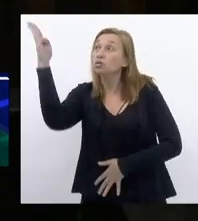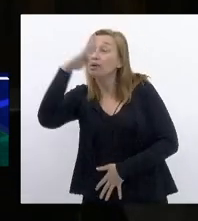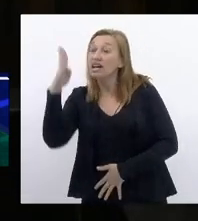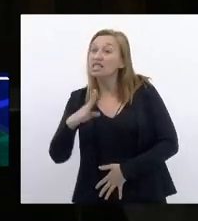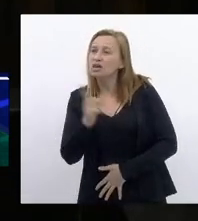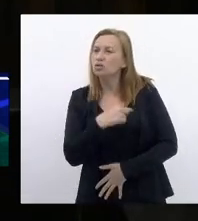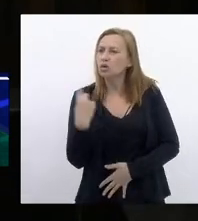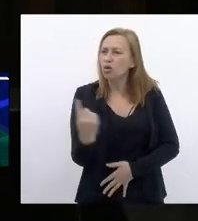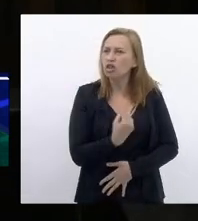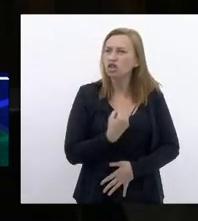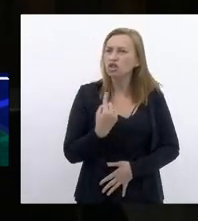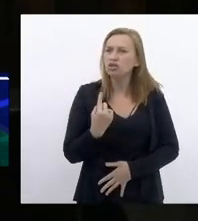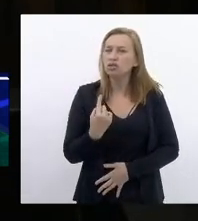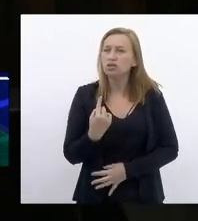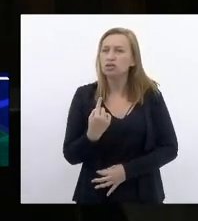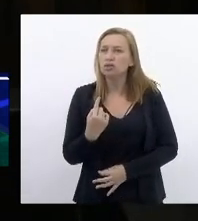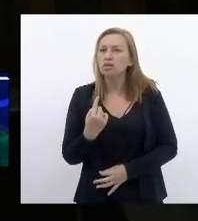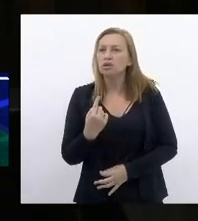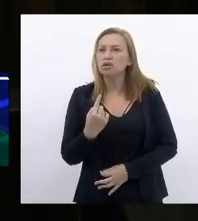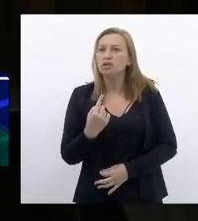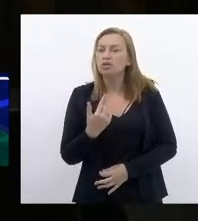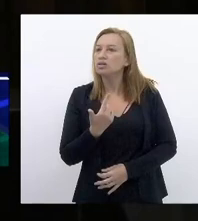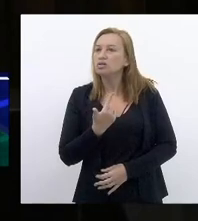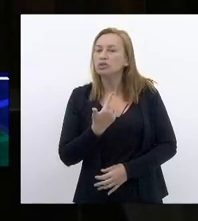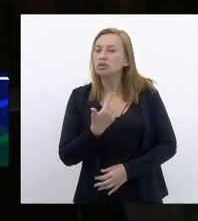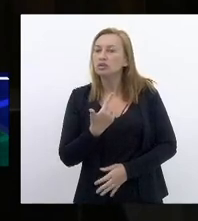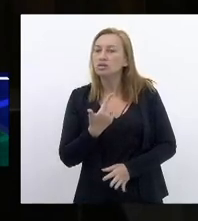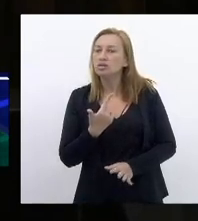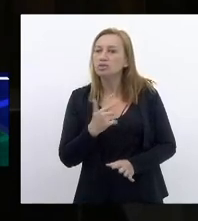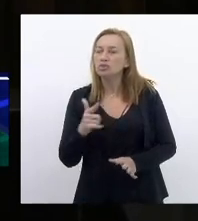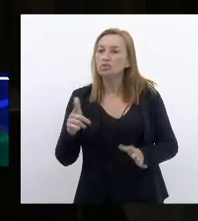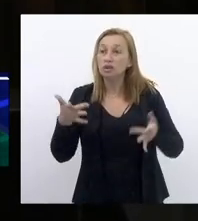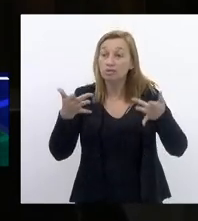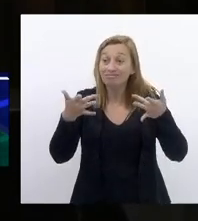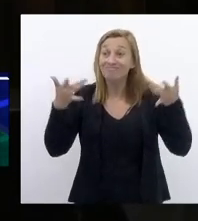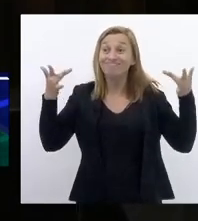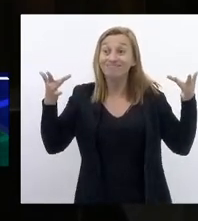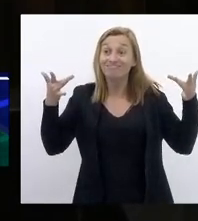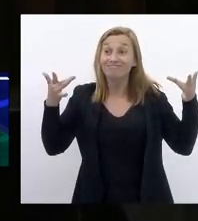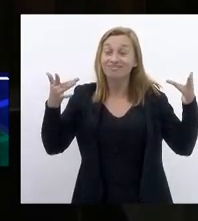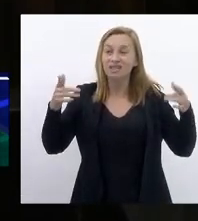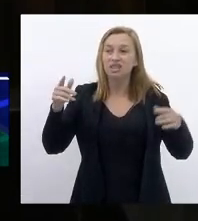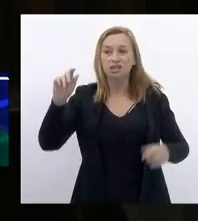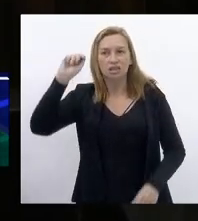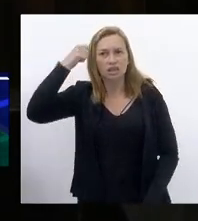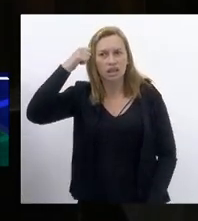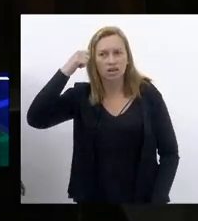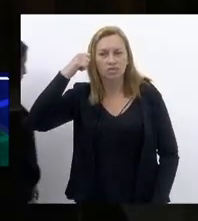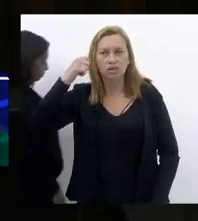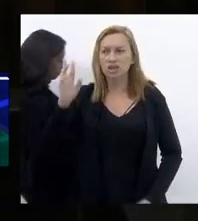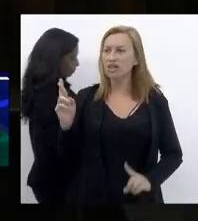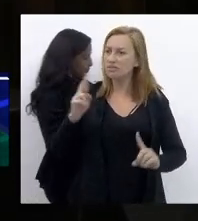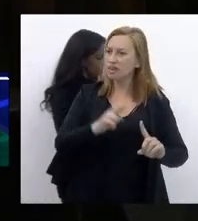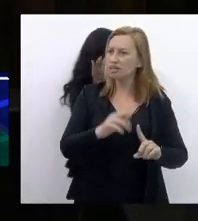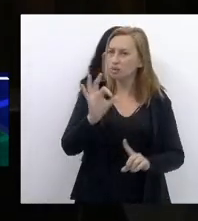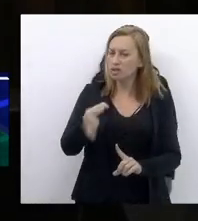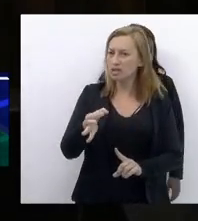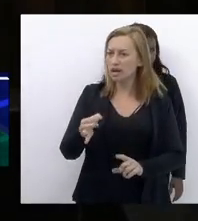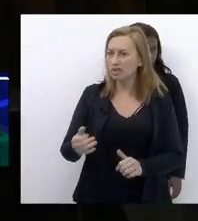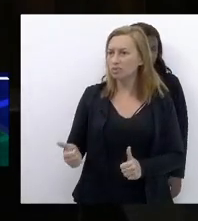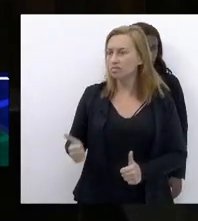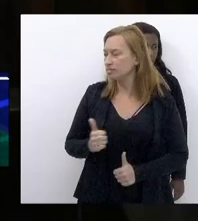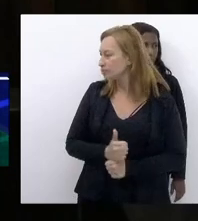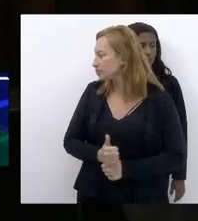nós não temos Spike Lee, um cineasta americano, negro, se referindo ao fato de que